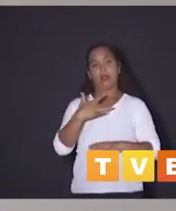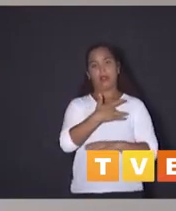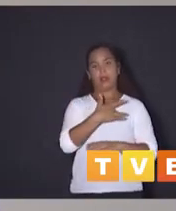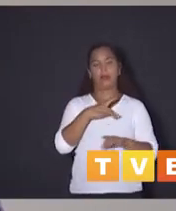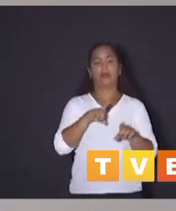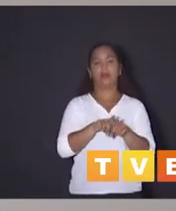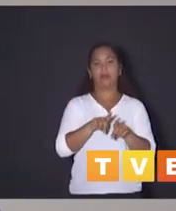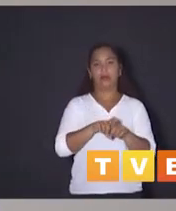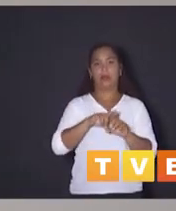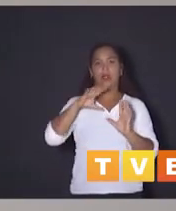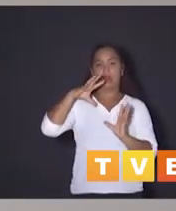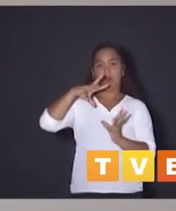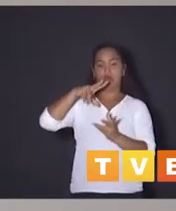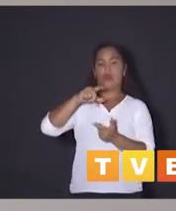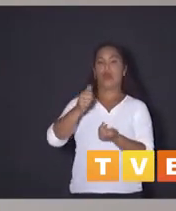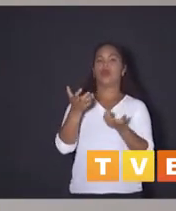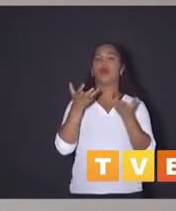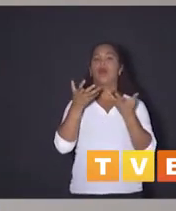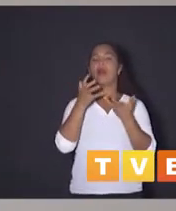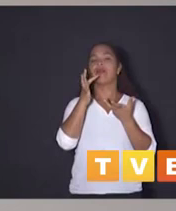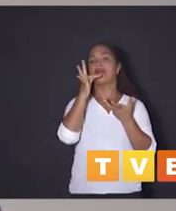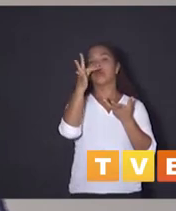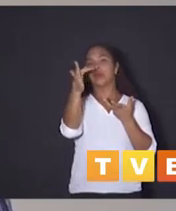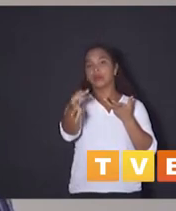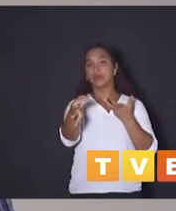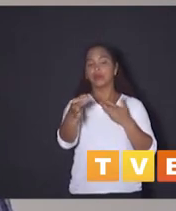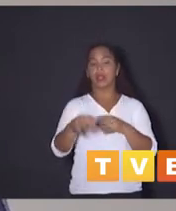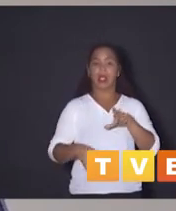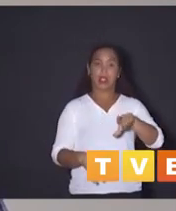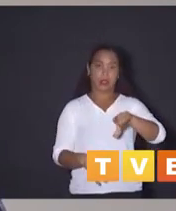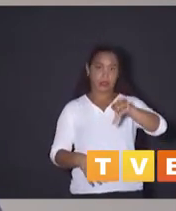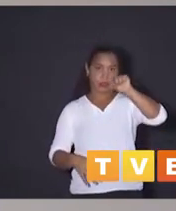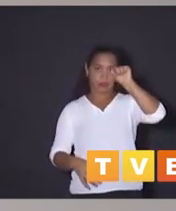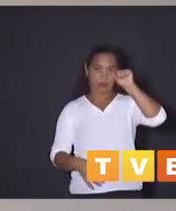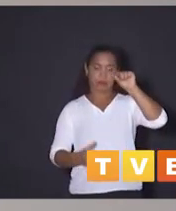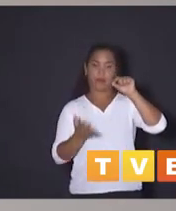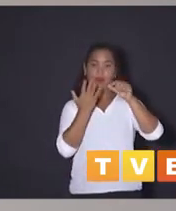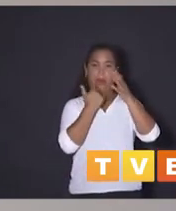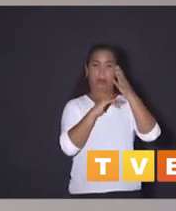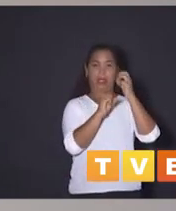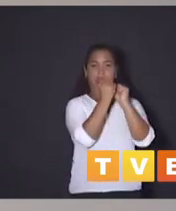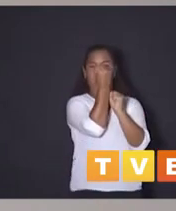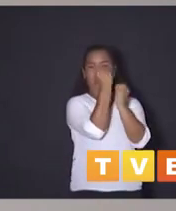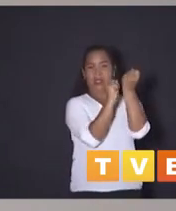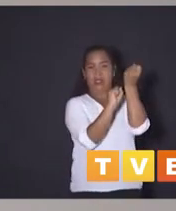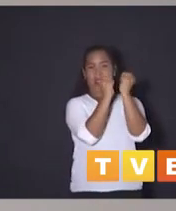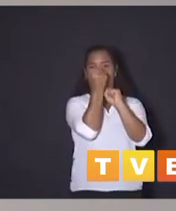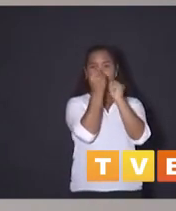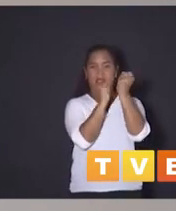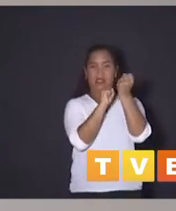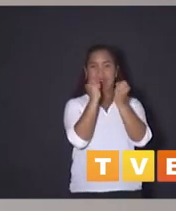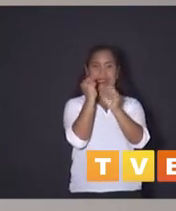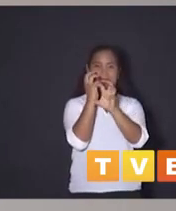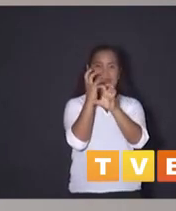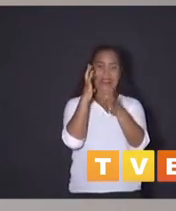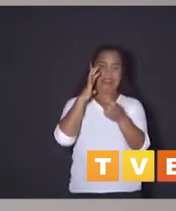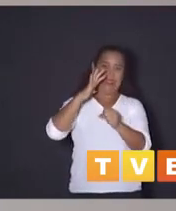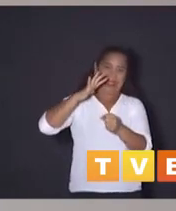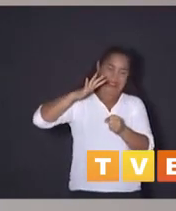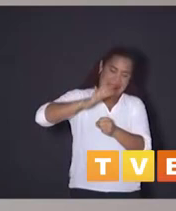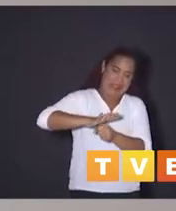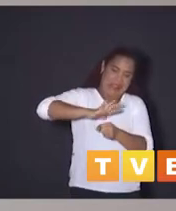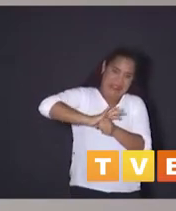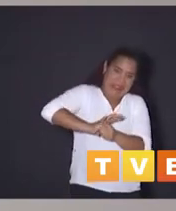muito determinante para o mundo que queremos se a gente opta por alimentação processar da concentrada é que não é